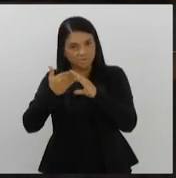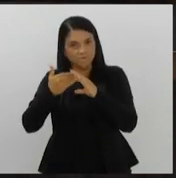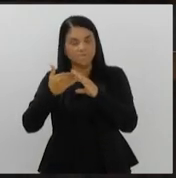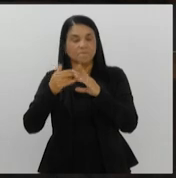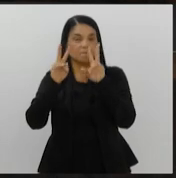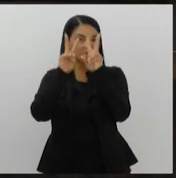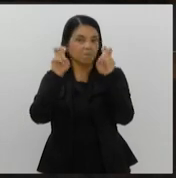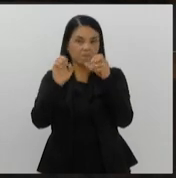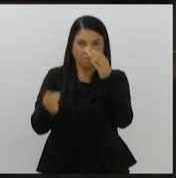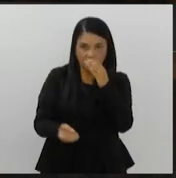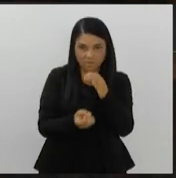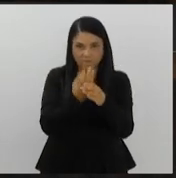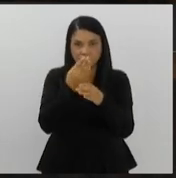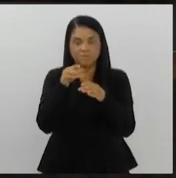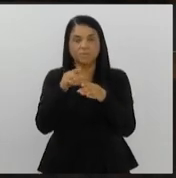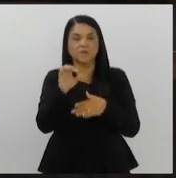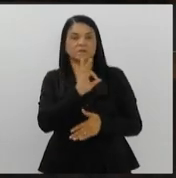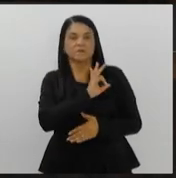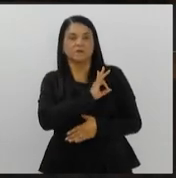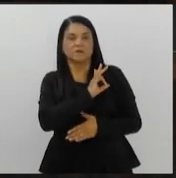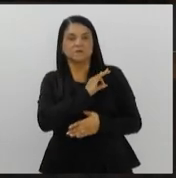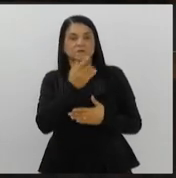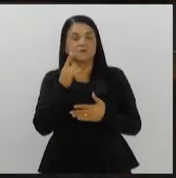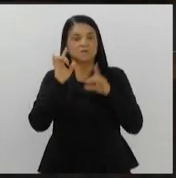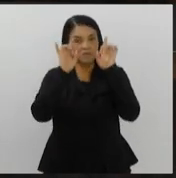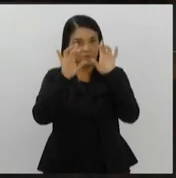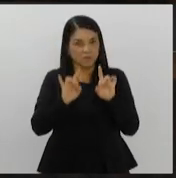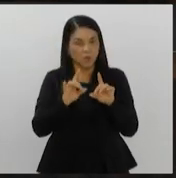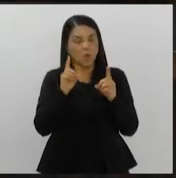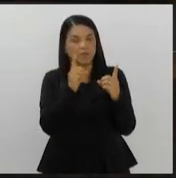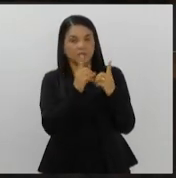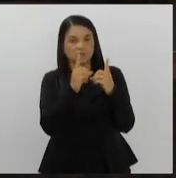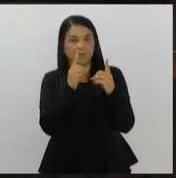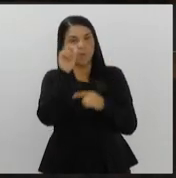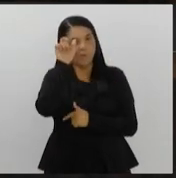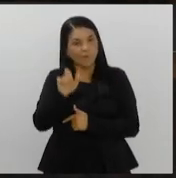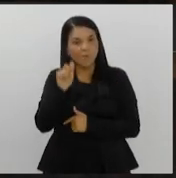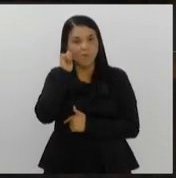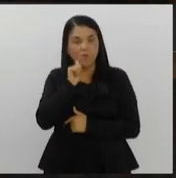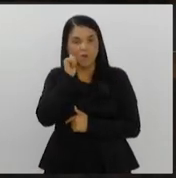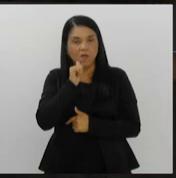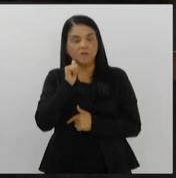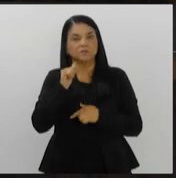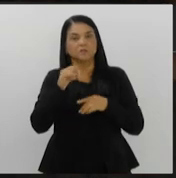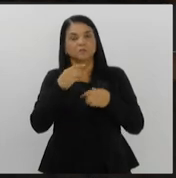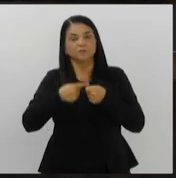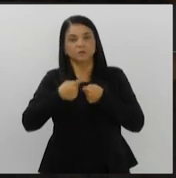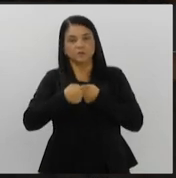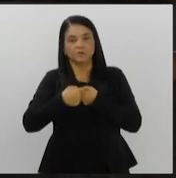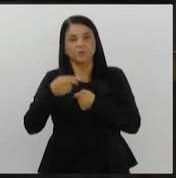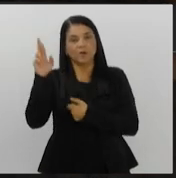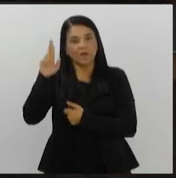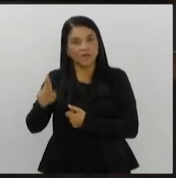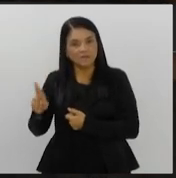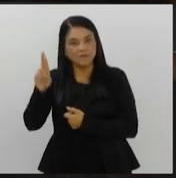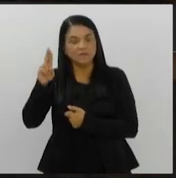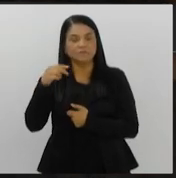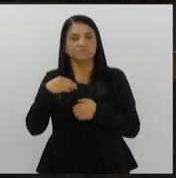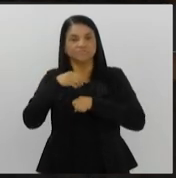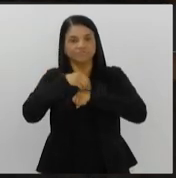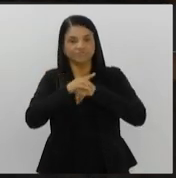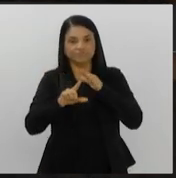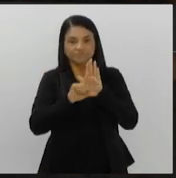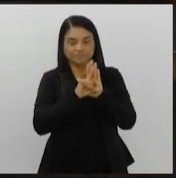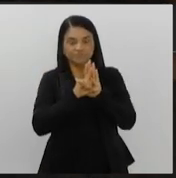expondo sobre a criação de uma delegacia de especialidade de atendimento à mulher no município de Resende. Parecer da Comissão de Indicação